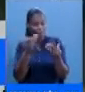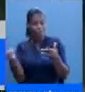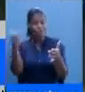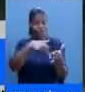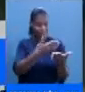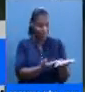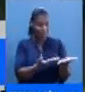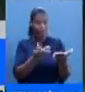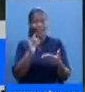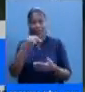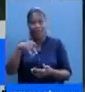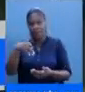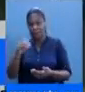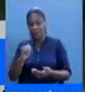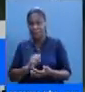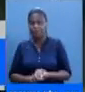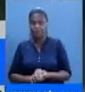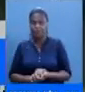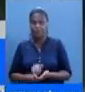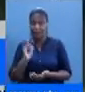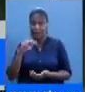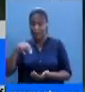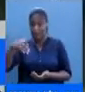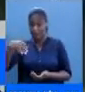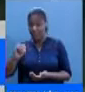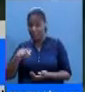INPS. O Instituto Nacional de Previdência Social de Cabo